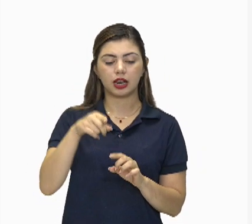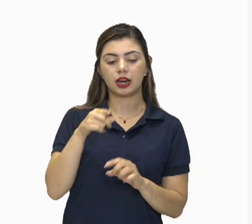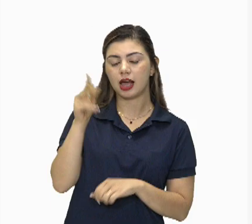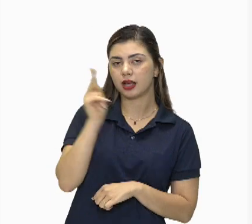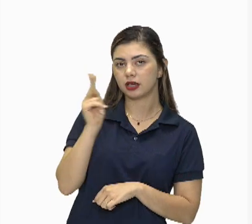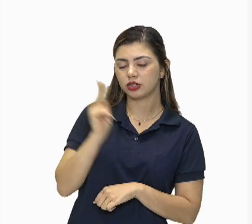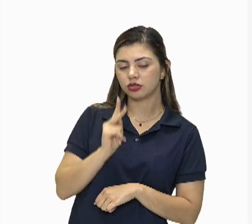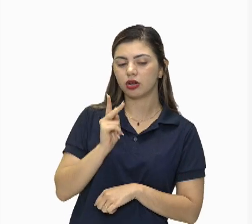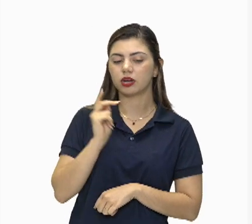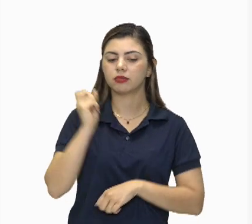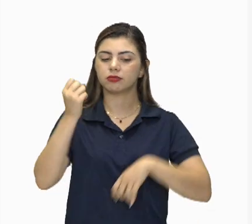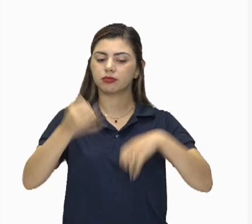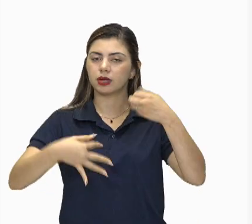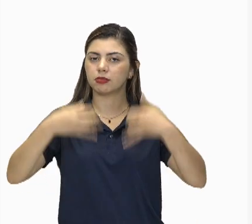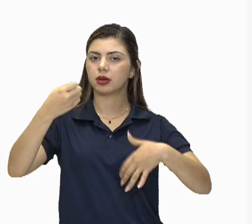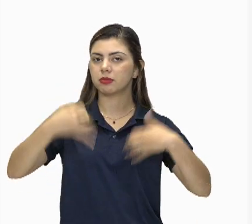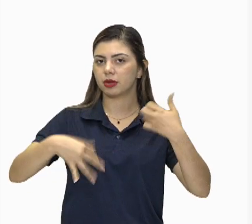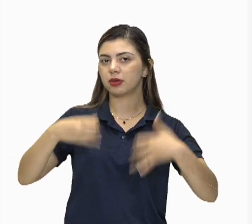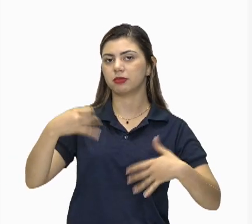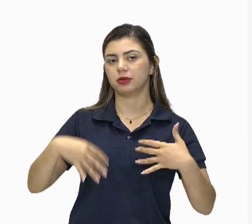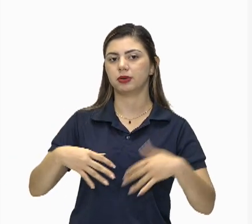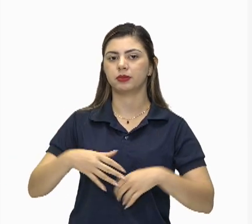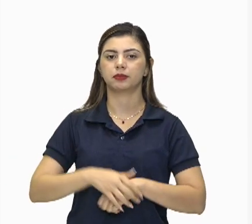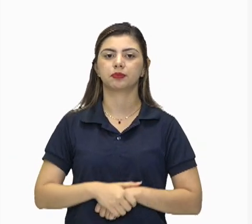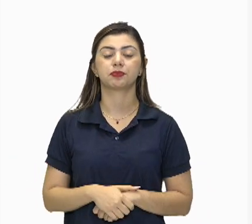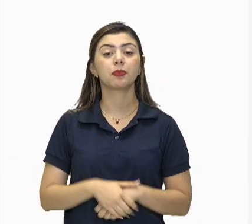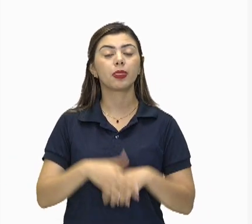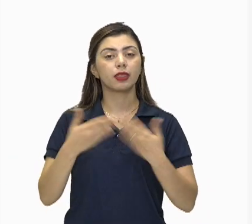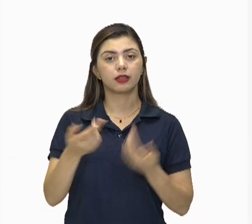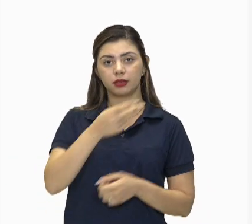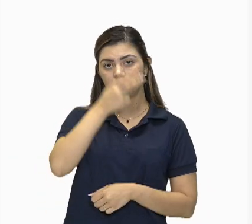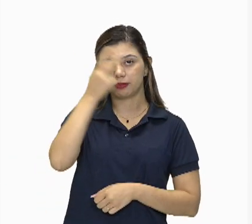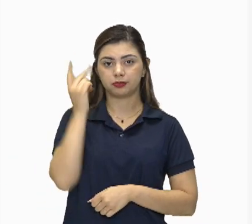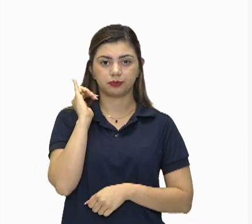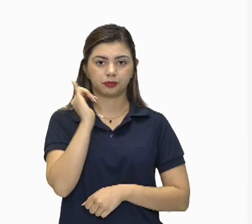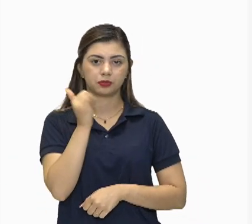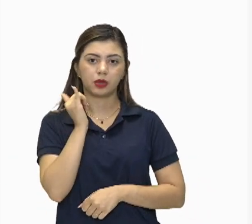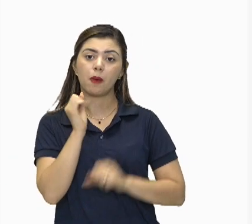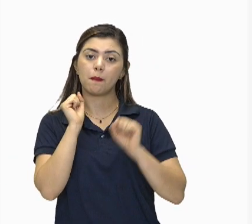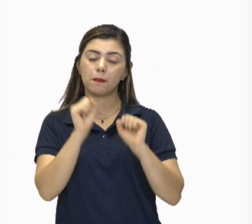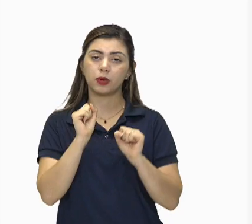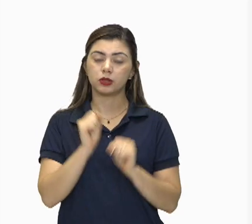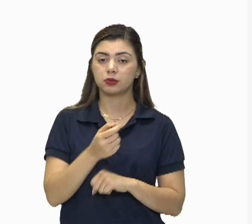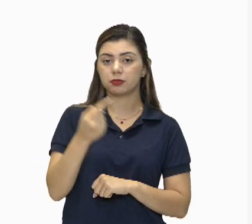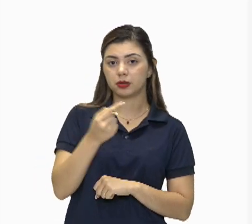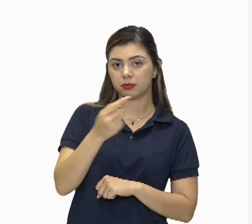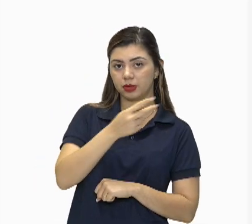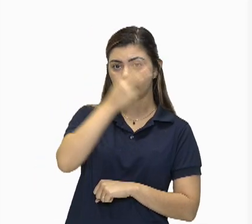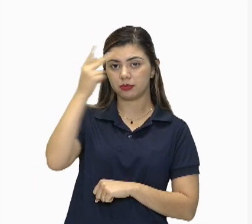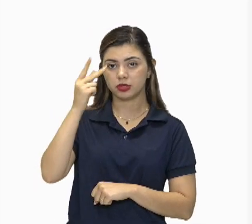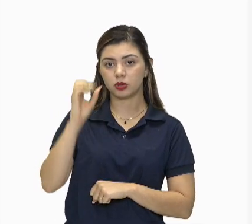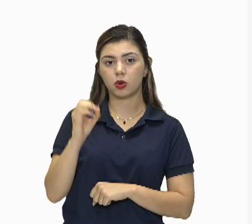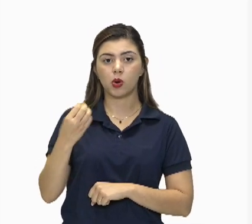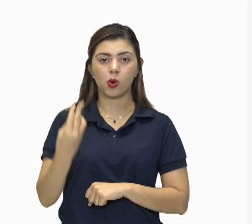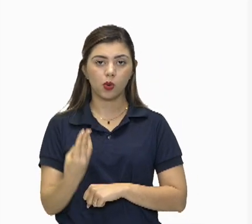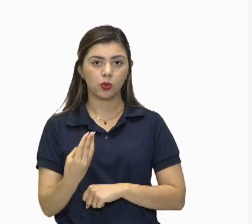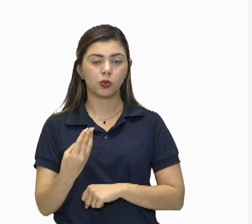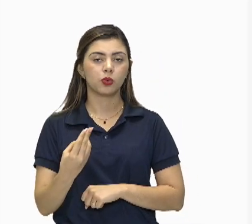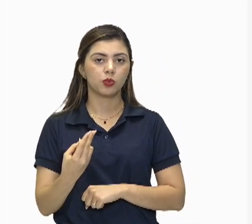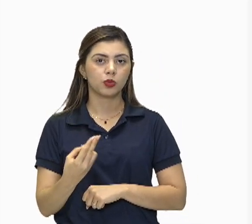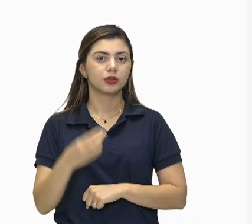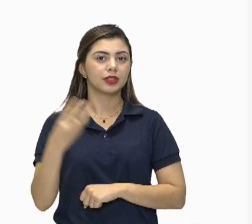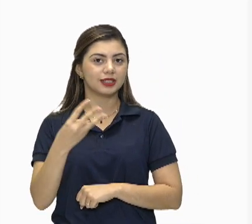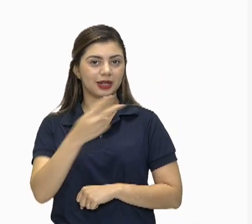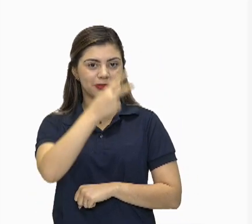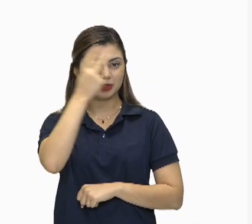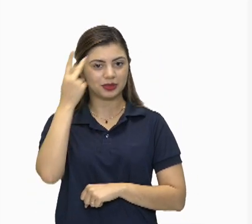leitor terá acesso à história. Assim, o narrador pode ser em primeira pessoa ou em terceira